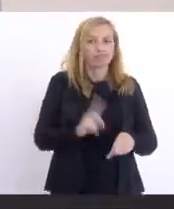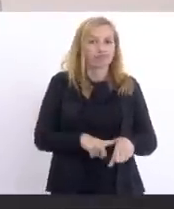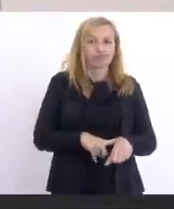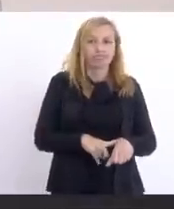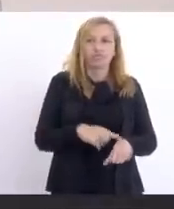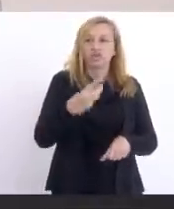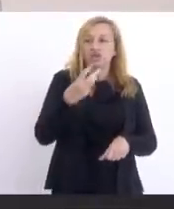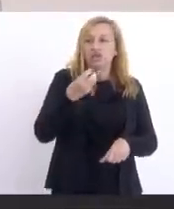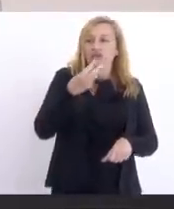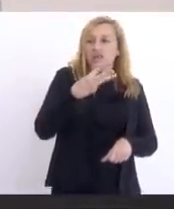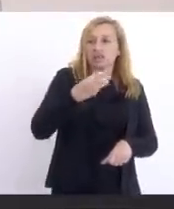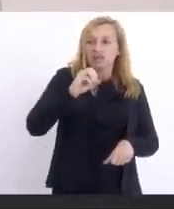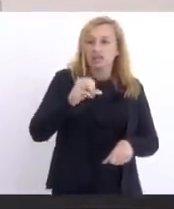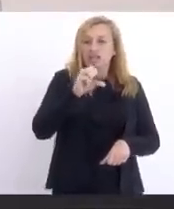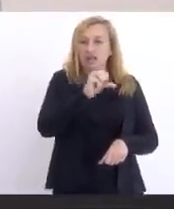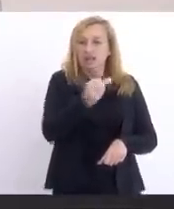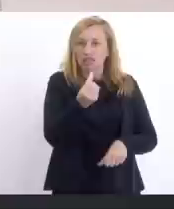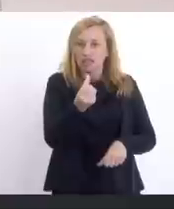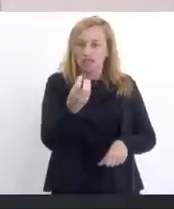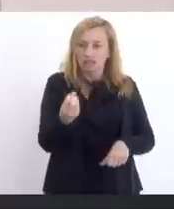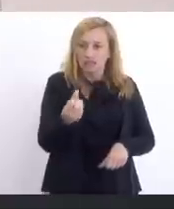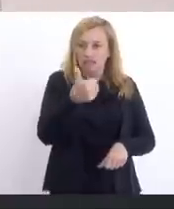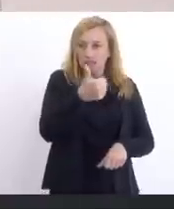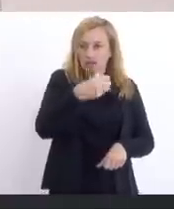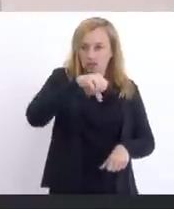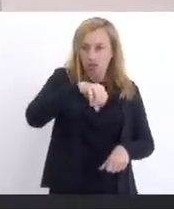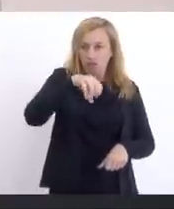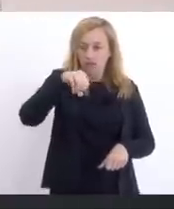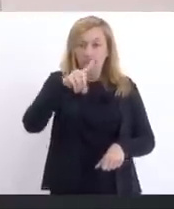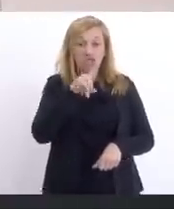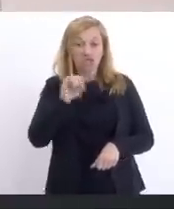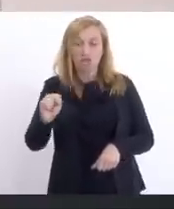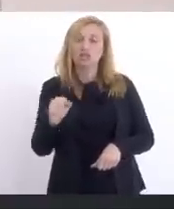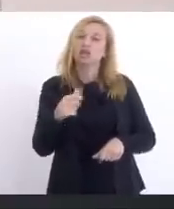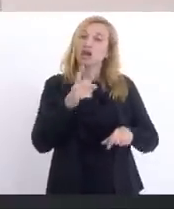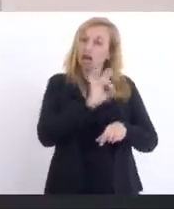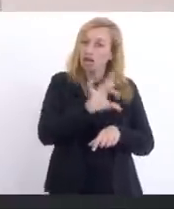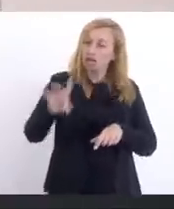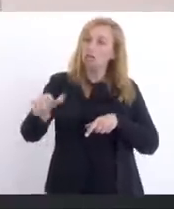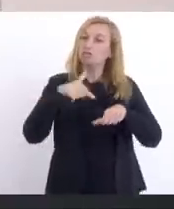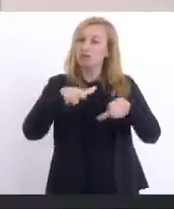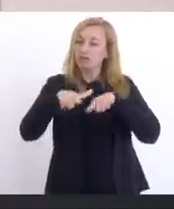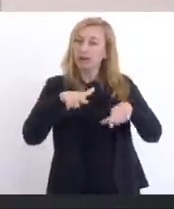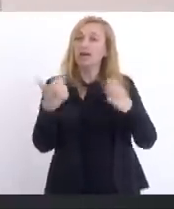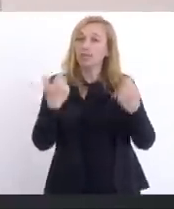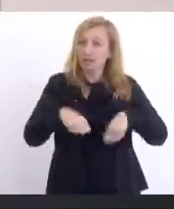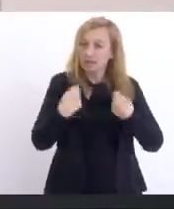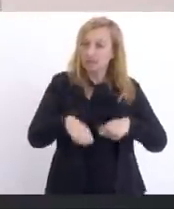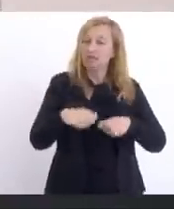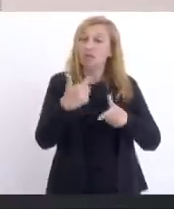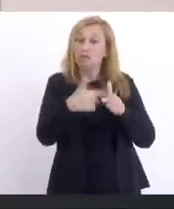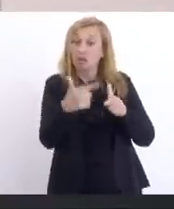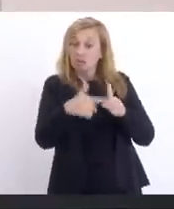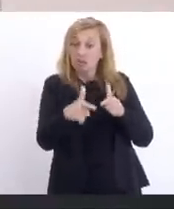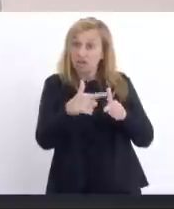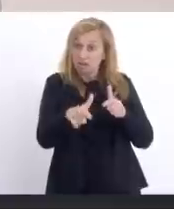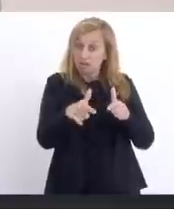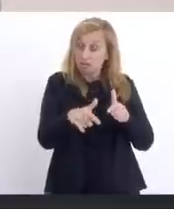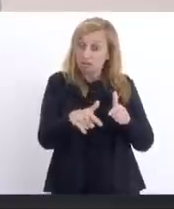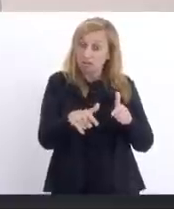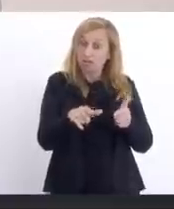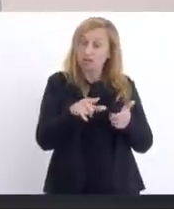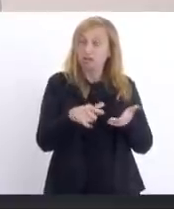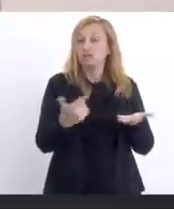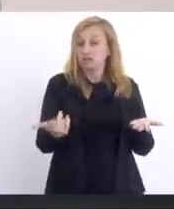de 30, 60, 90 dias. É que cada um precisa trabalhar, né? Precisa enfrentar os problemas das pastas. Não é só anunciar coisas